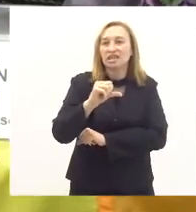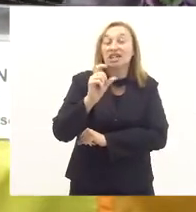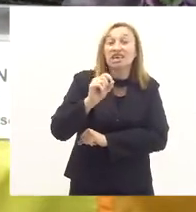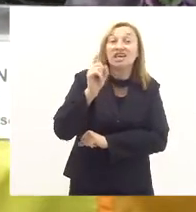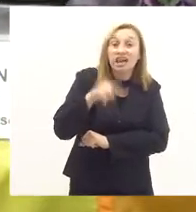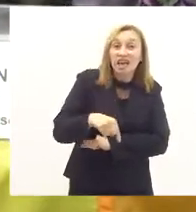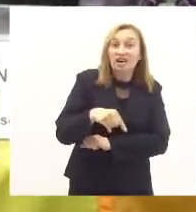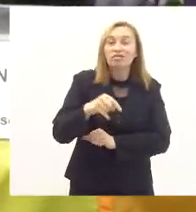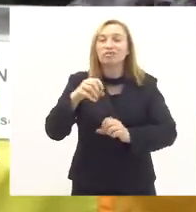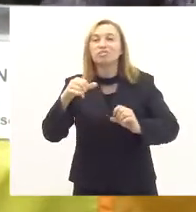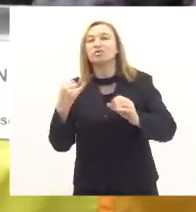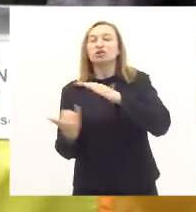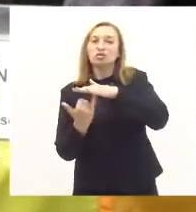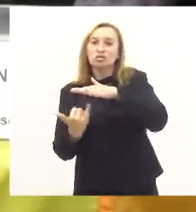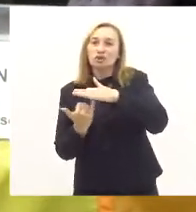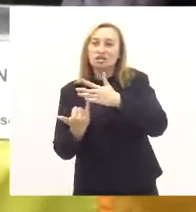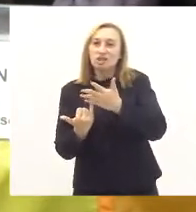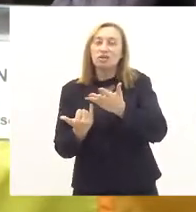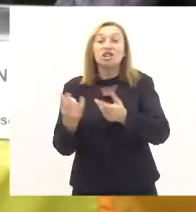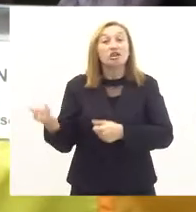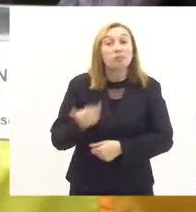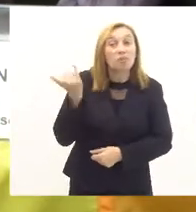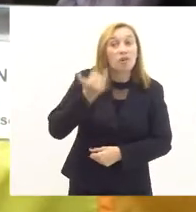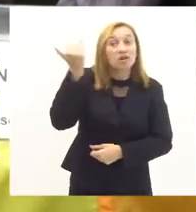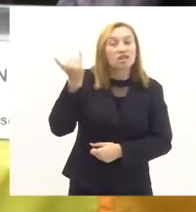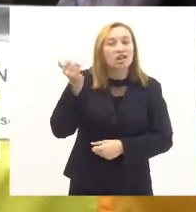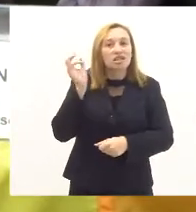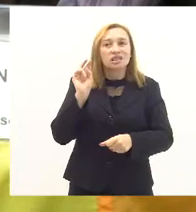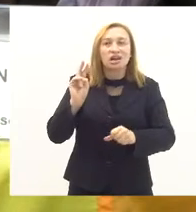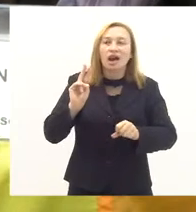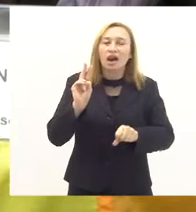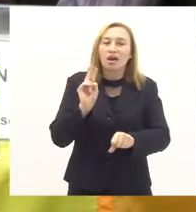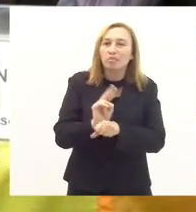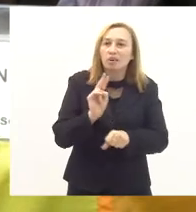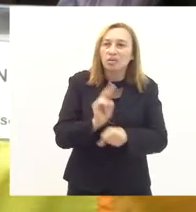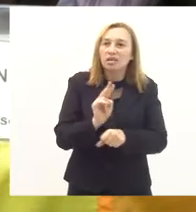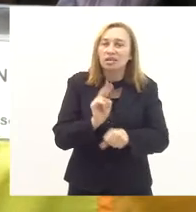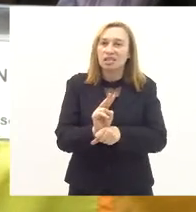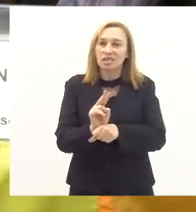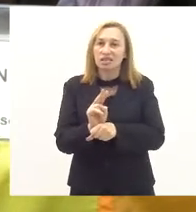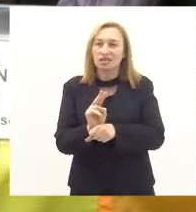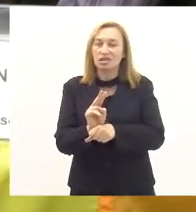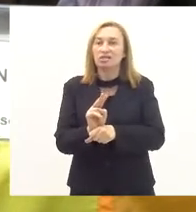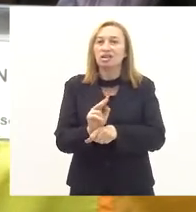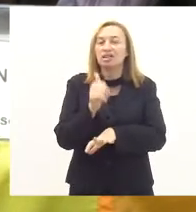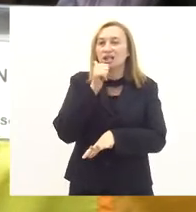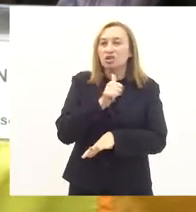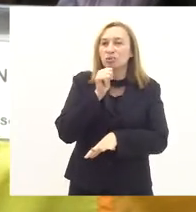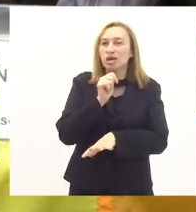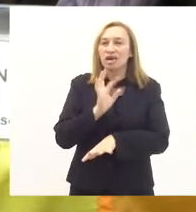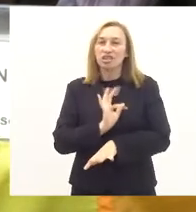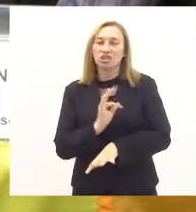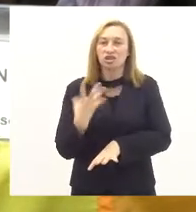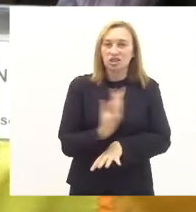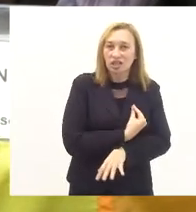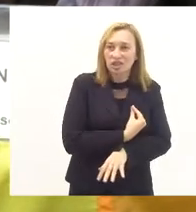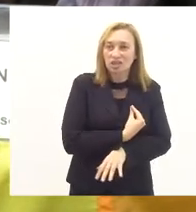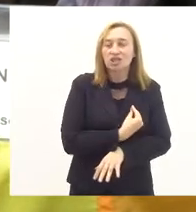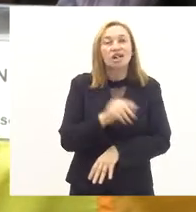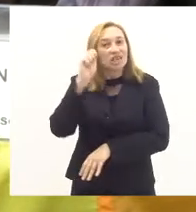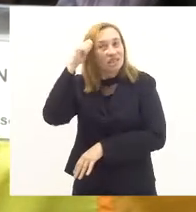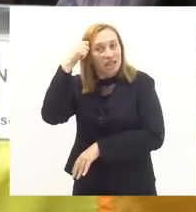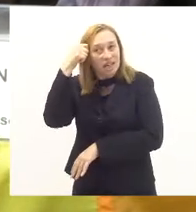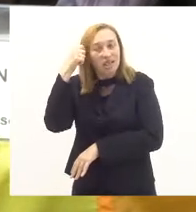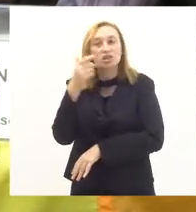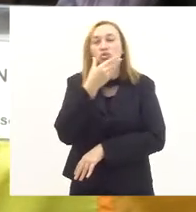que é uma instituição muito importante na defesa da agenda das mulheres trans negras,